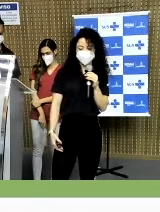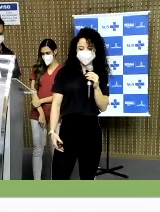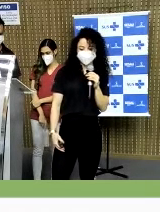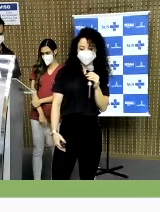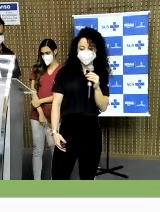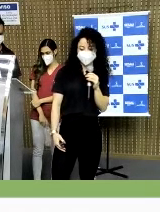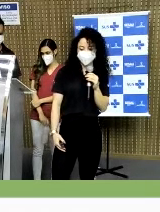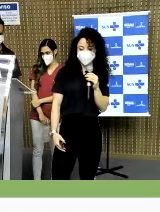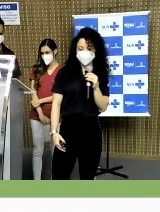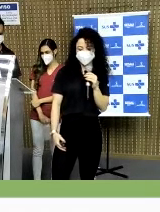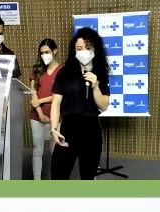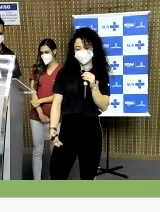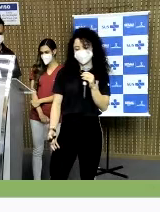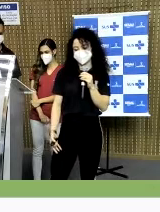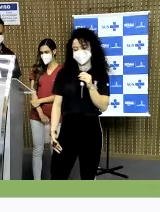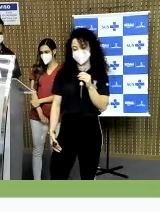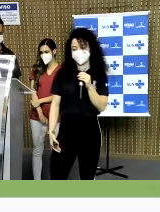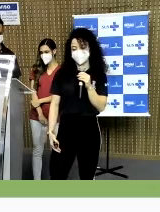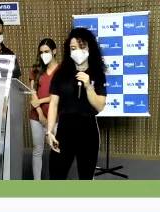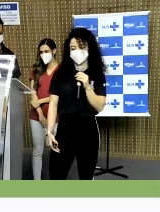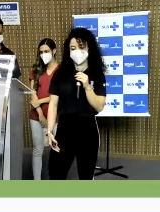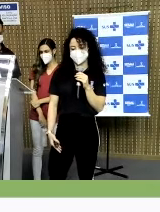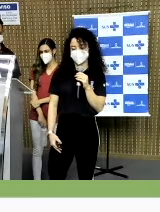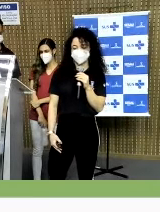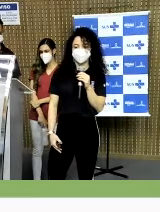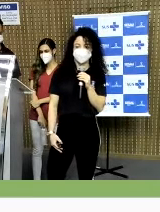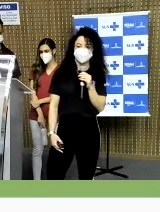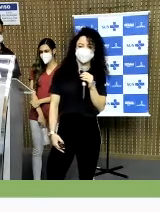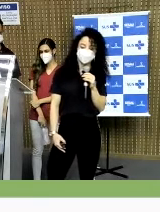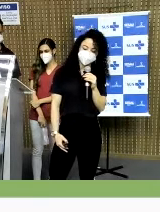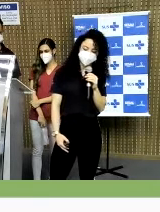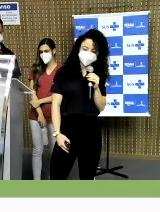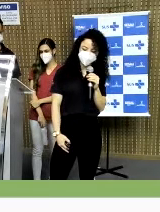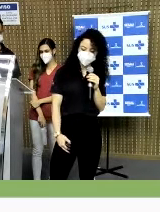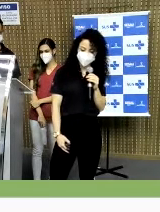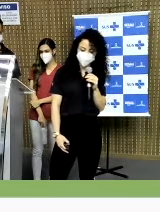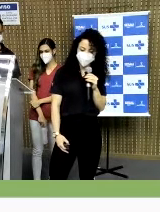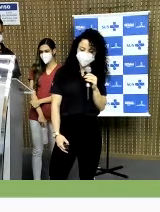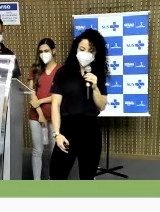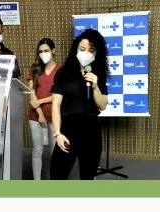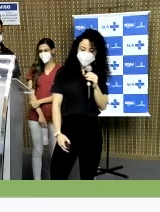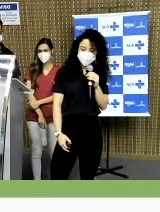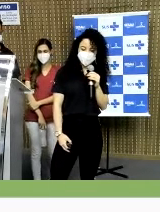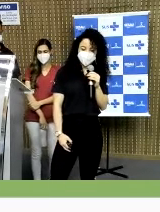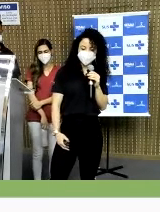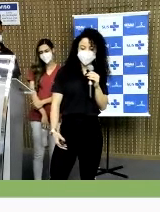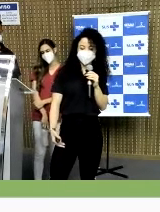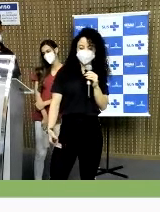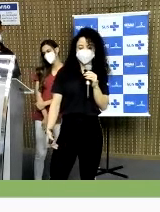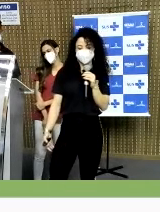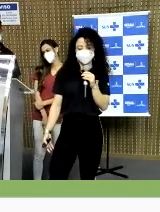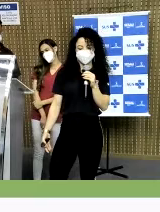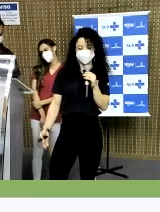ou mais, a gente conseguiu uma porcentagem de 69%, tanto em 2020 quanto em 2021. E elas